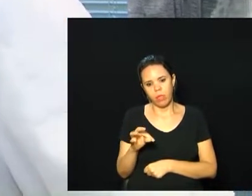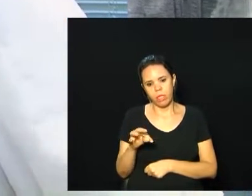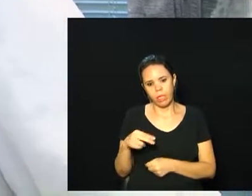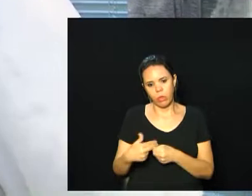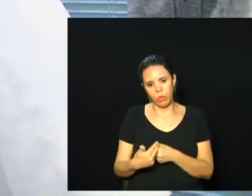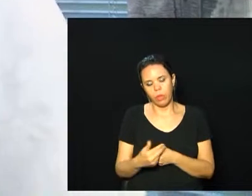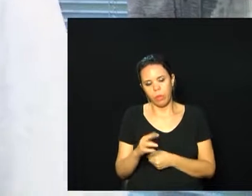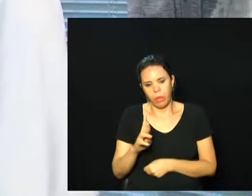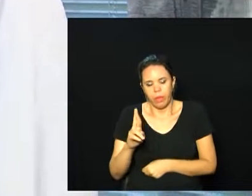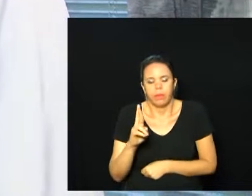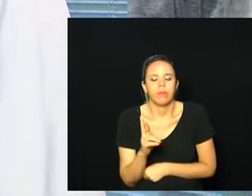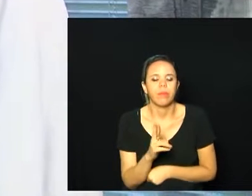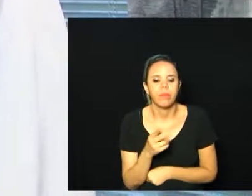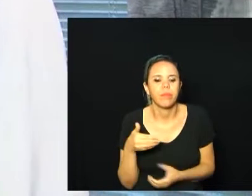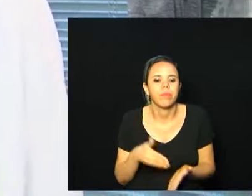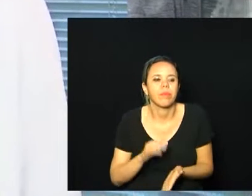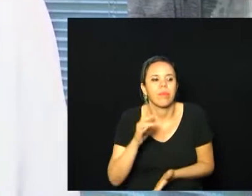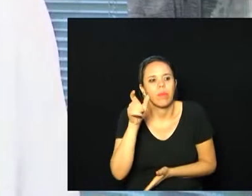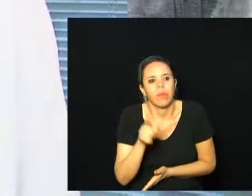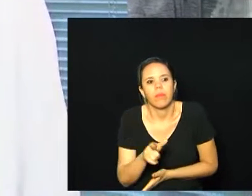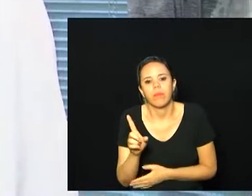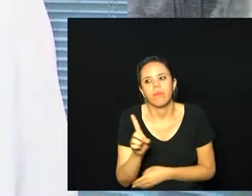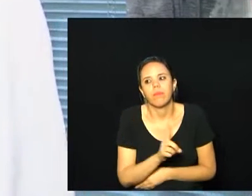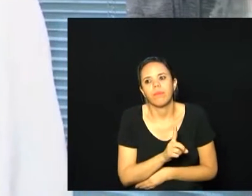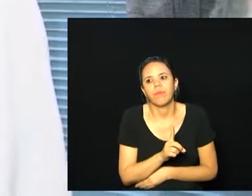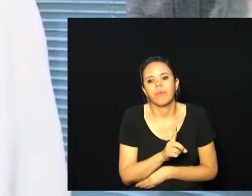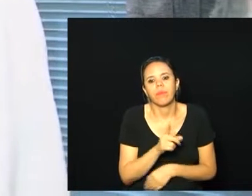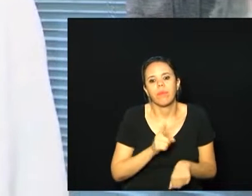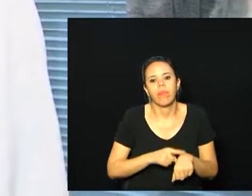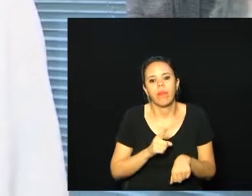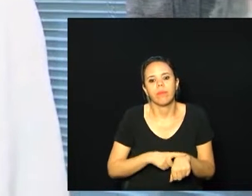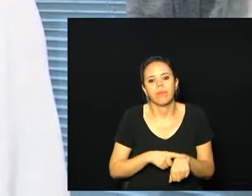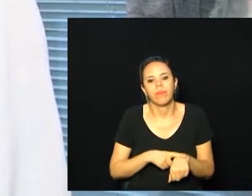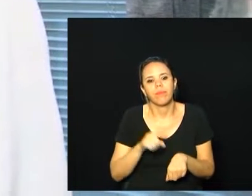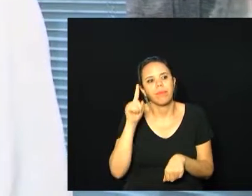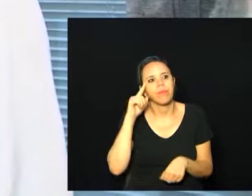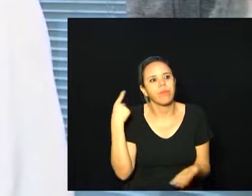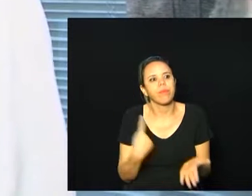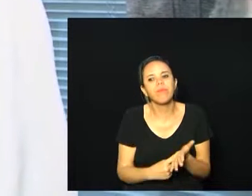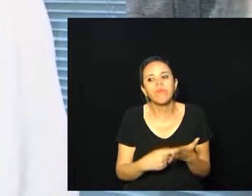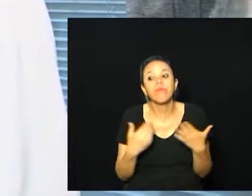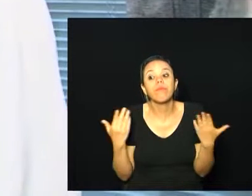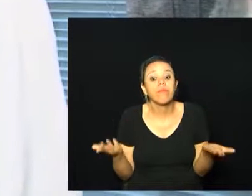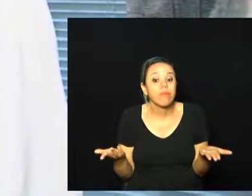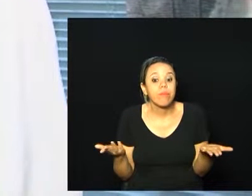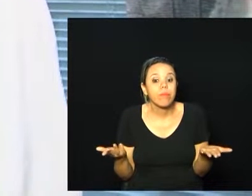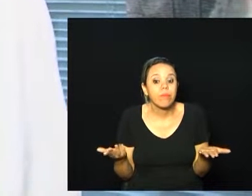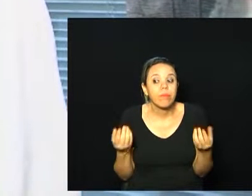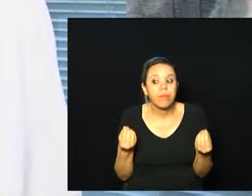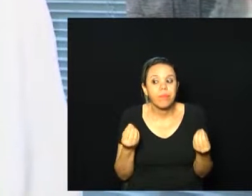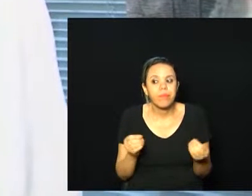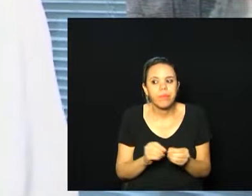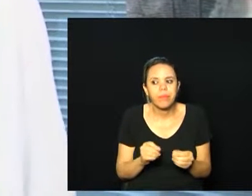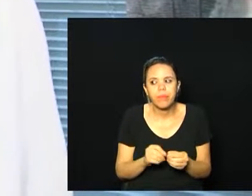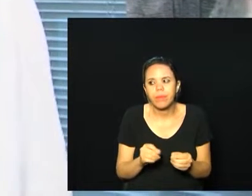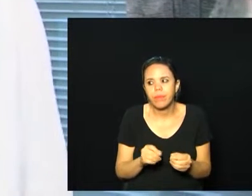www.hemocentro.unicamp.br. Caso haja algum impedimento para o comparecimento na data marcada, enfim, como que deve ser